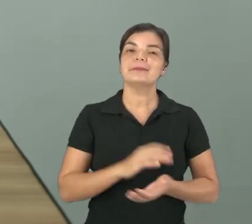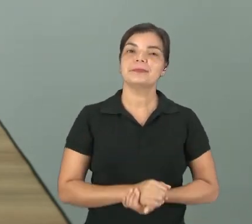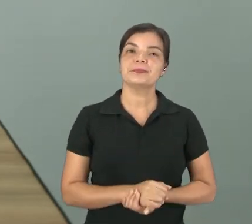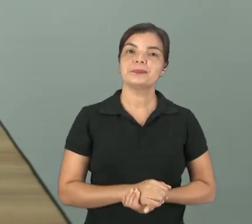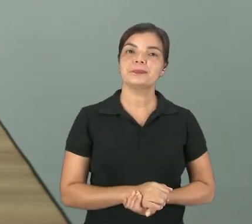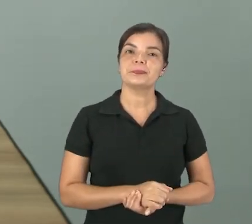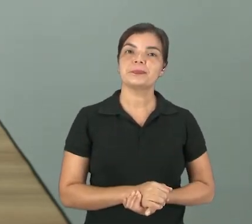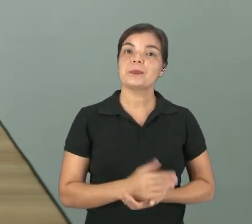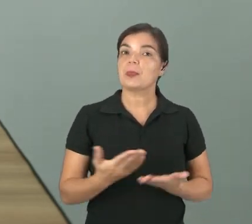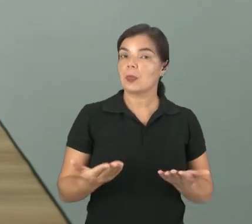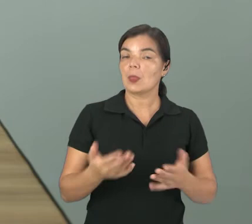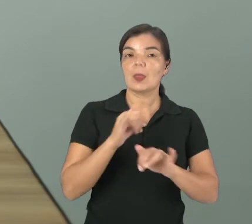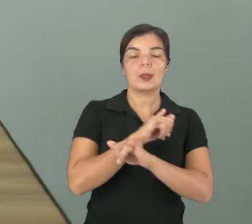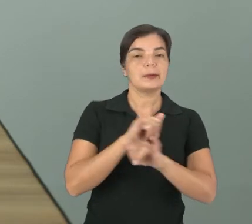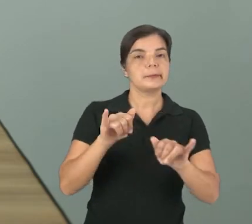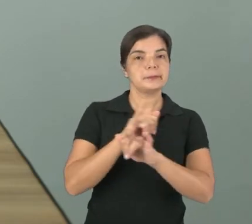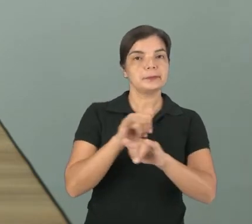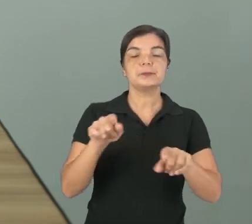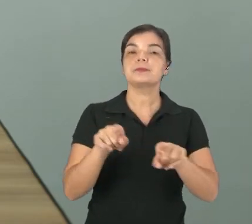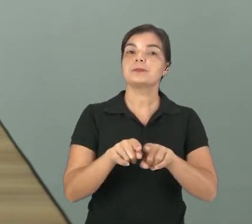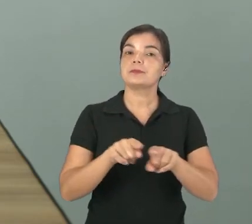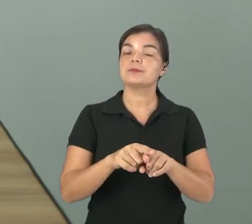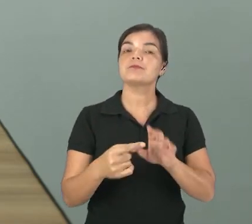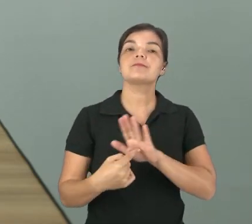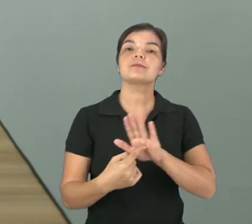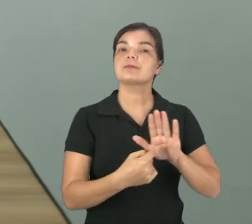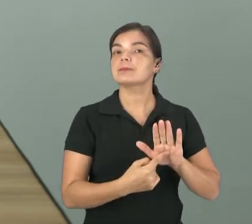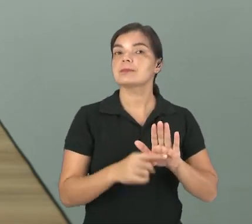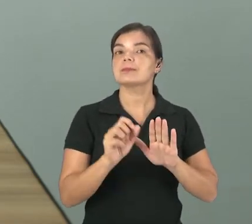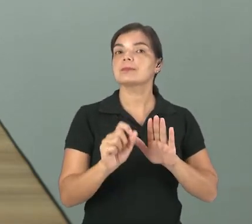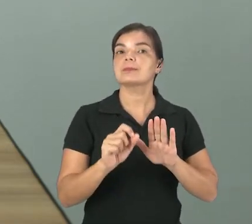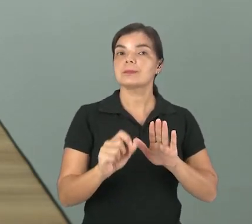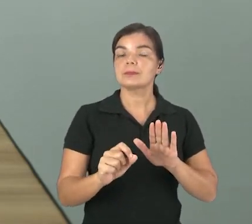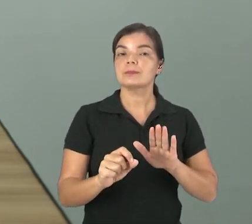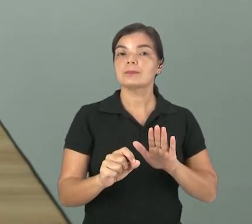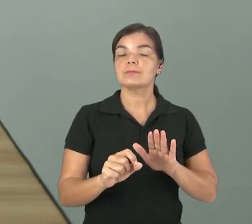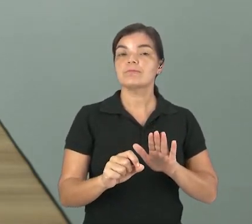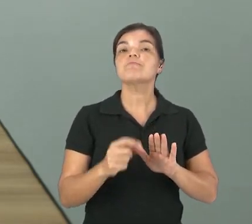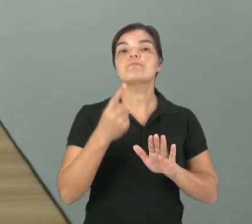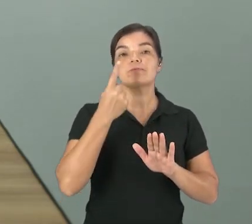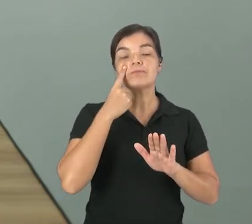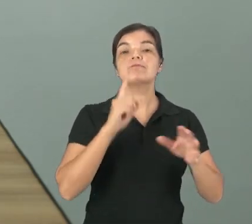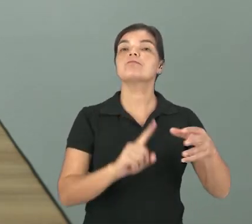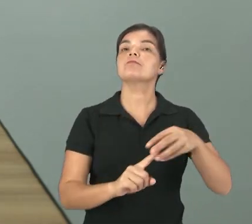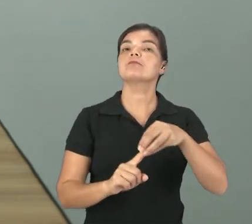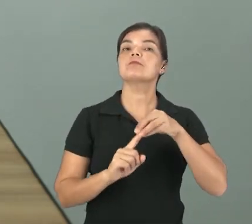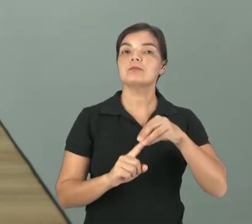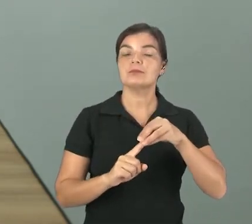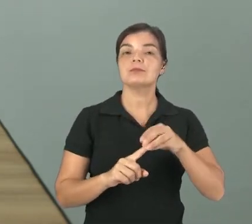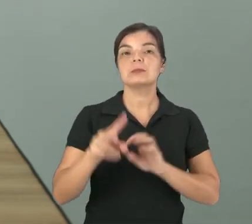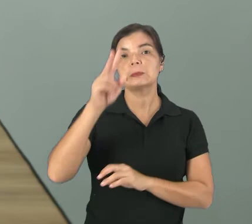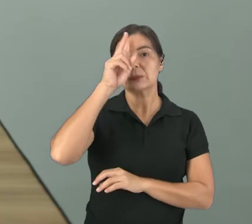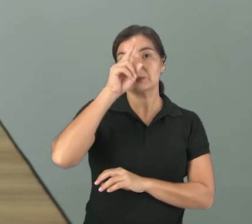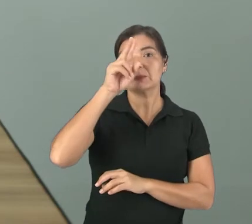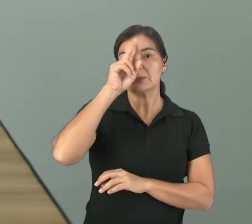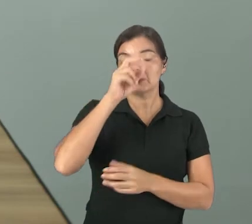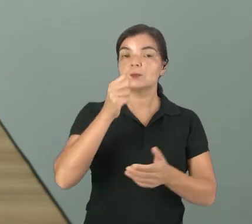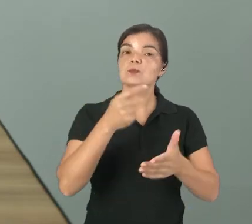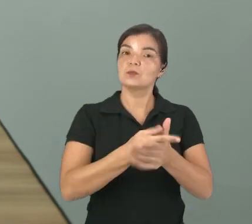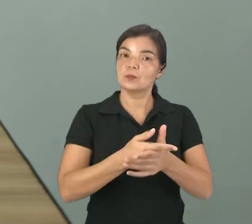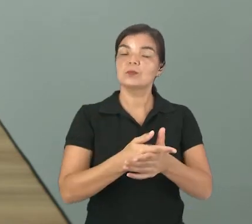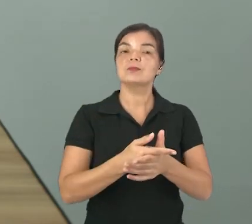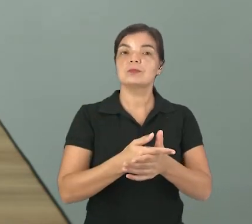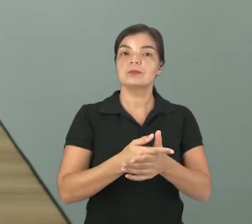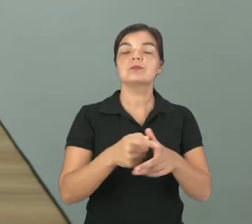consumido. Olha só, as propagandas, elas nos trazem essa intenção, elas têm a intenção de nos lembrar, de